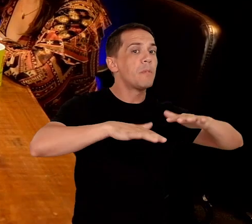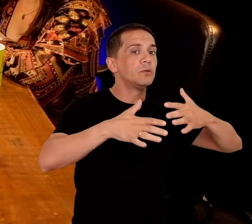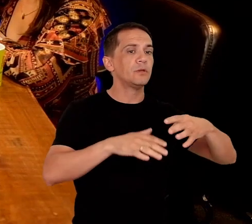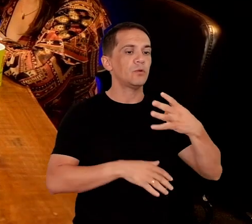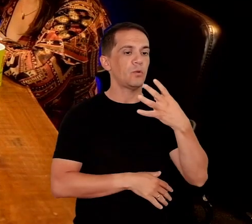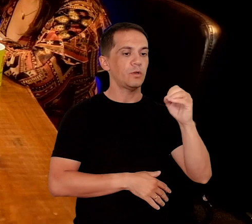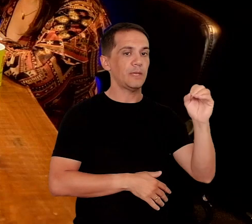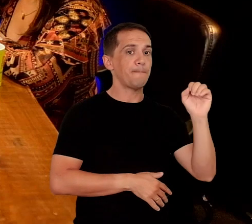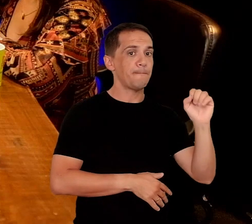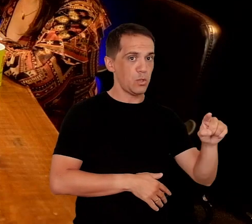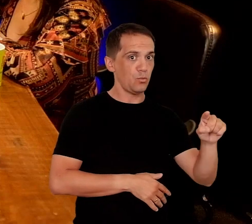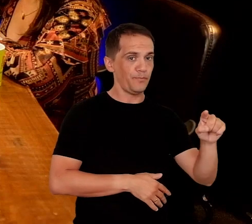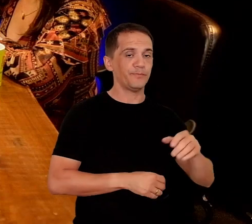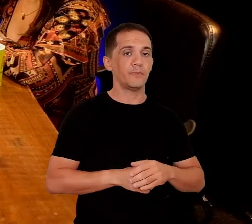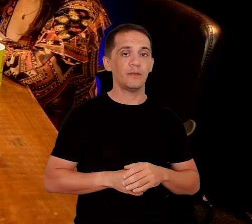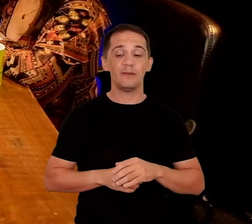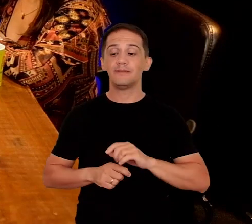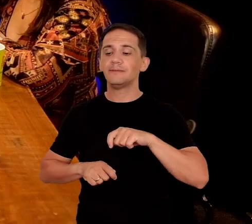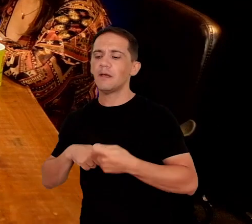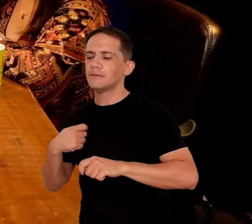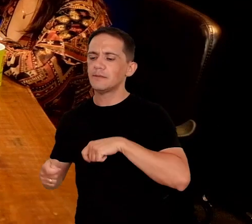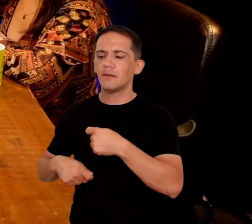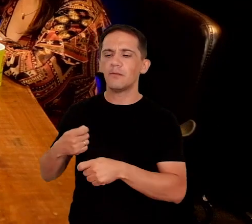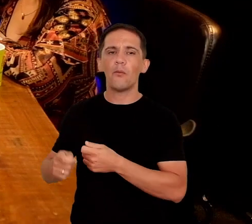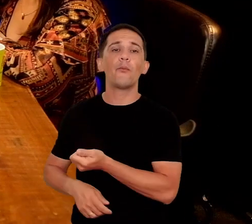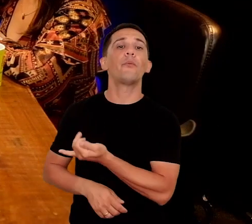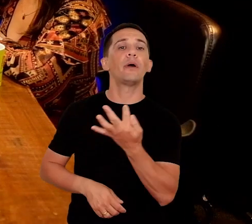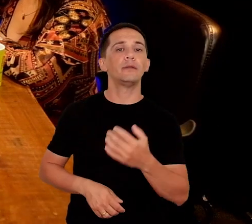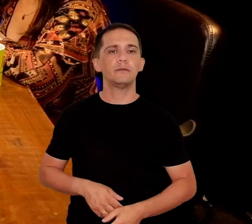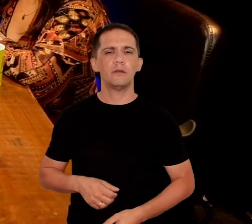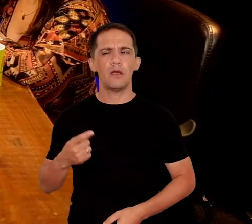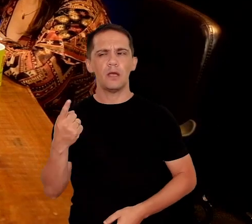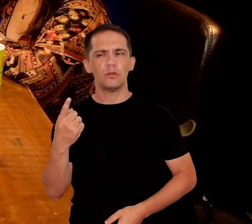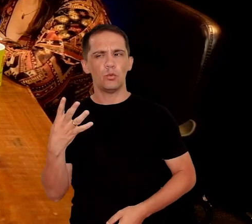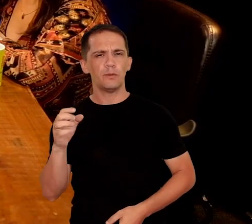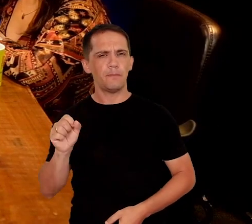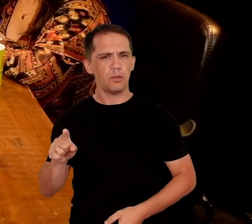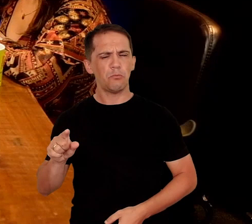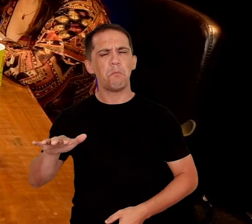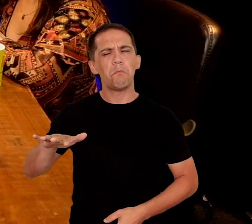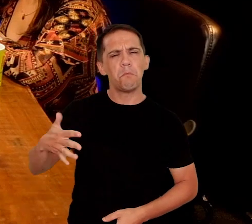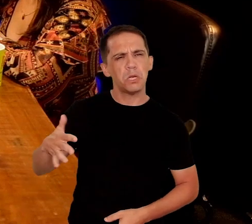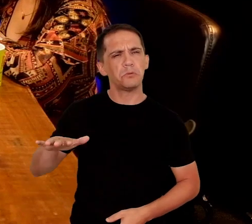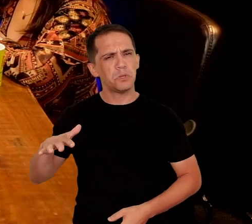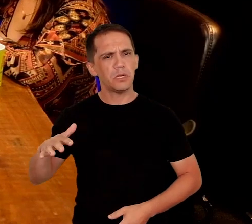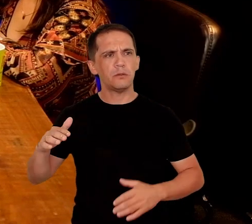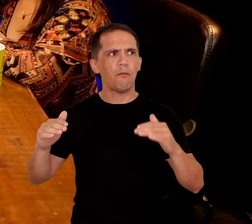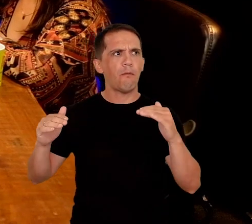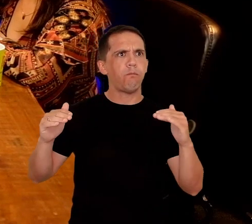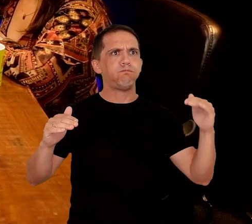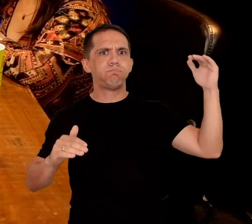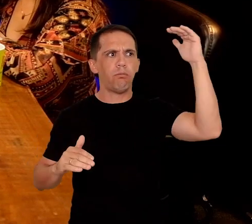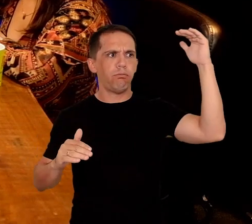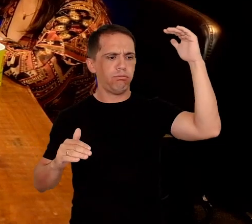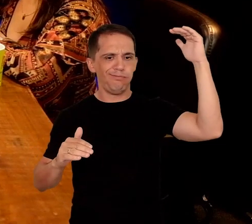umas 400 mil palavras e subindo, né? Em sinais, para te ter uma ideia, são mais ou menos 14 mil